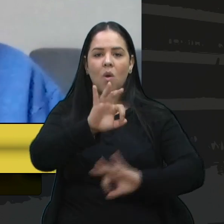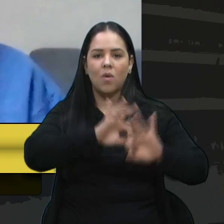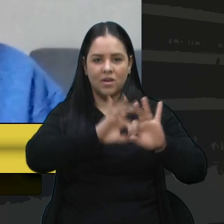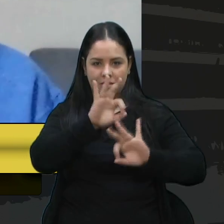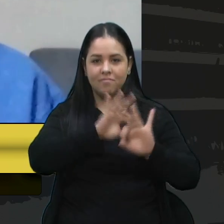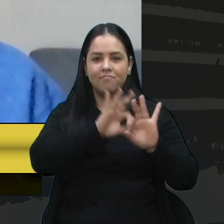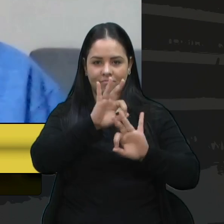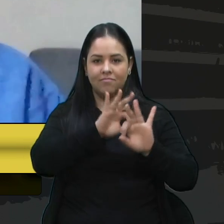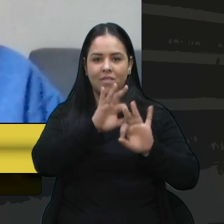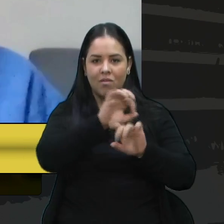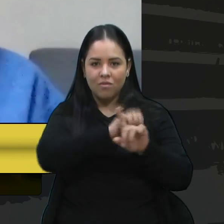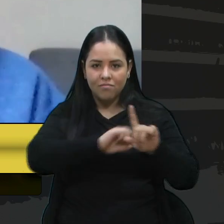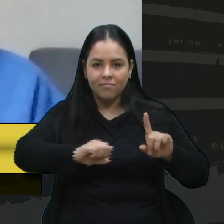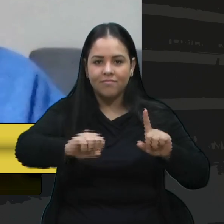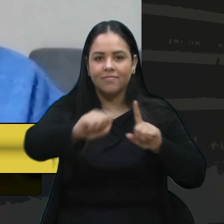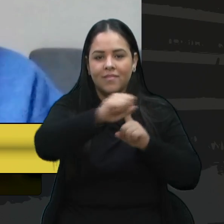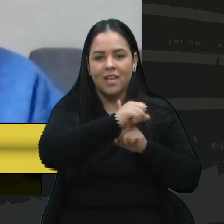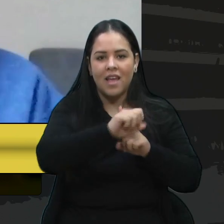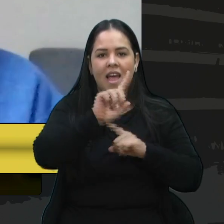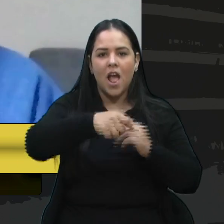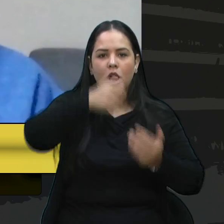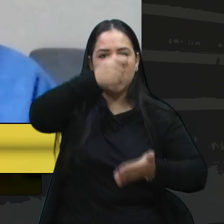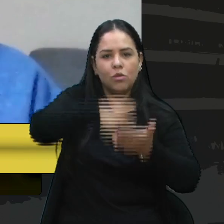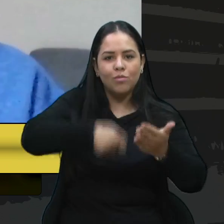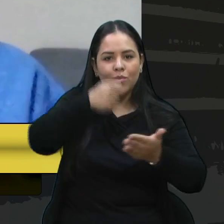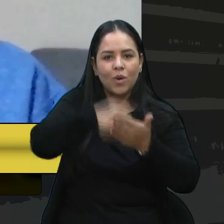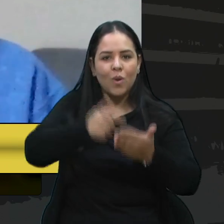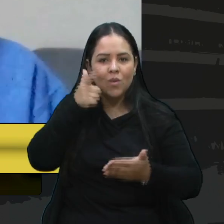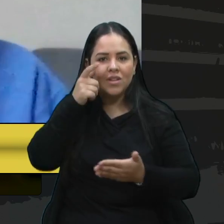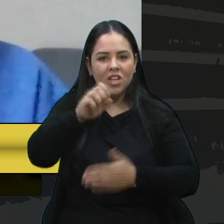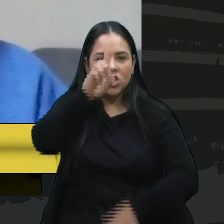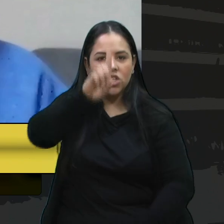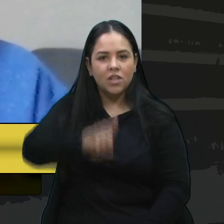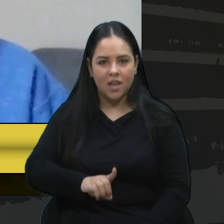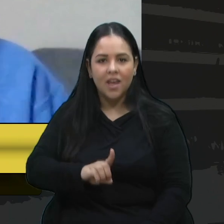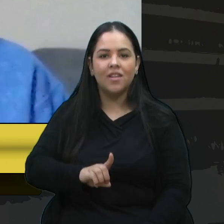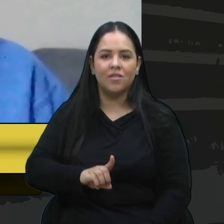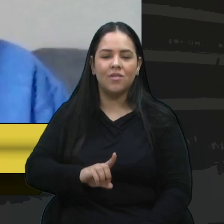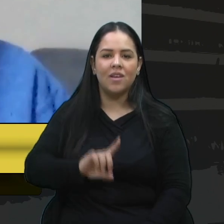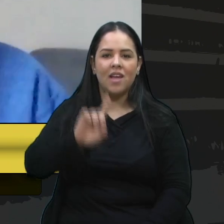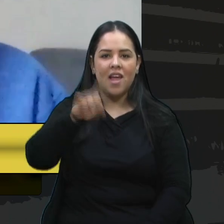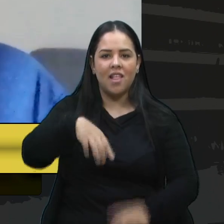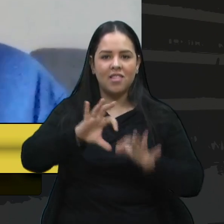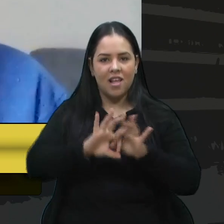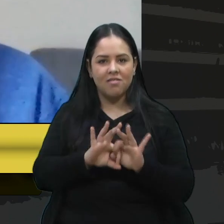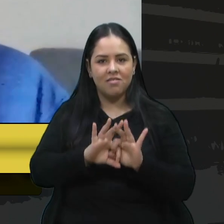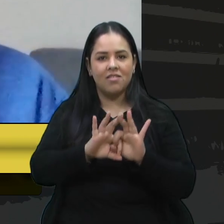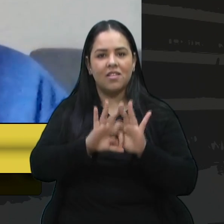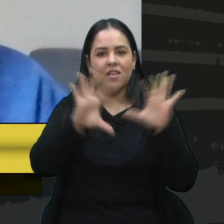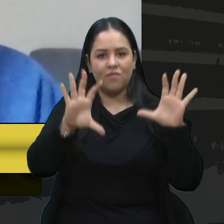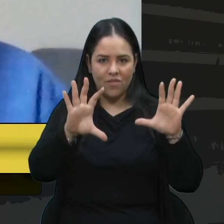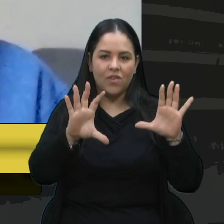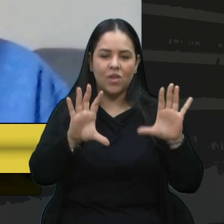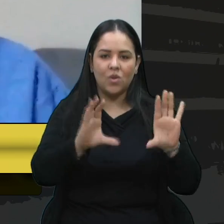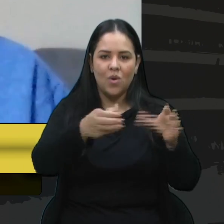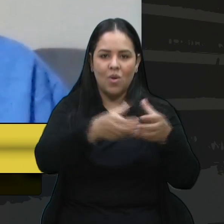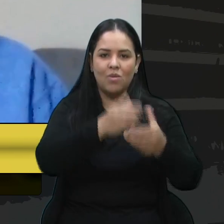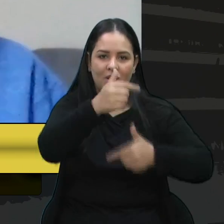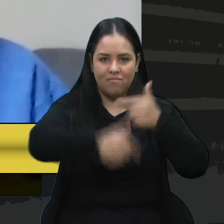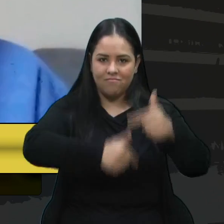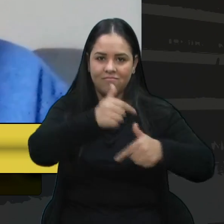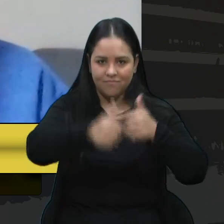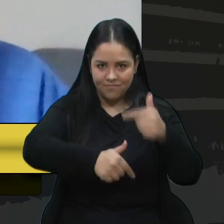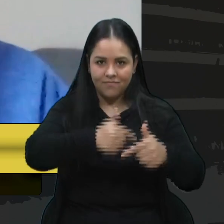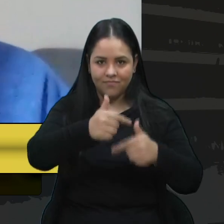luta pela conquista de direitos, é a garantia da emancipação da classe trabalhadora. E quem de